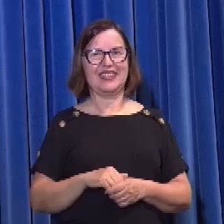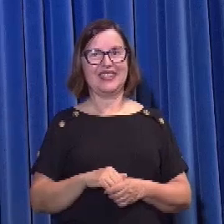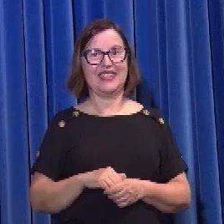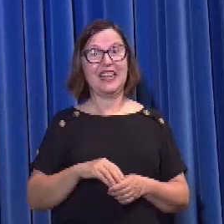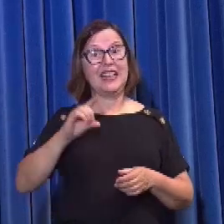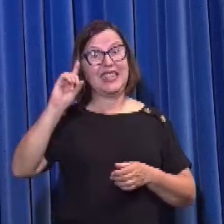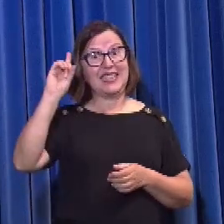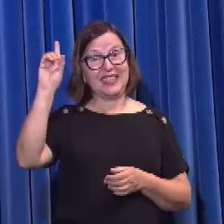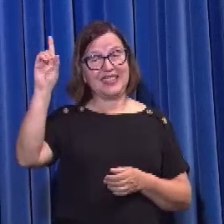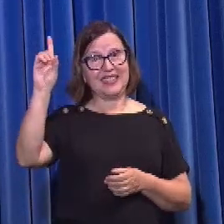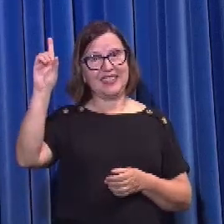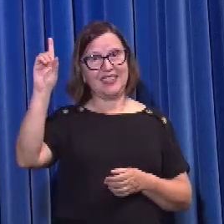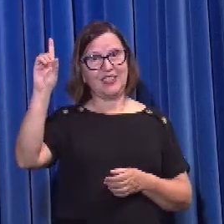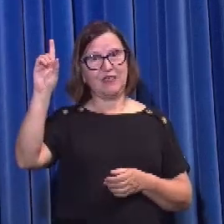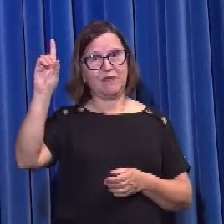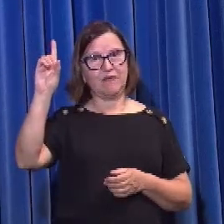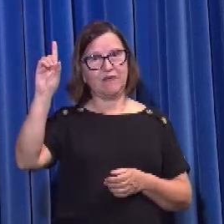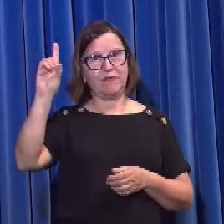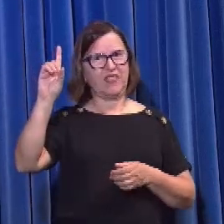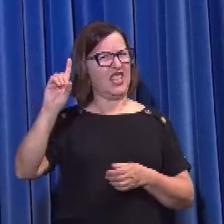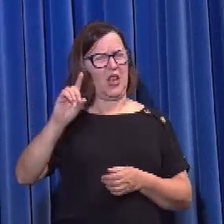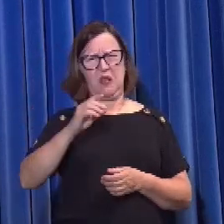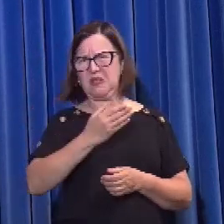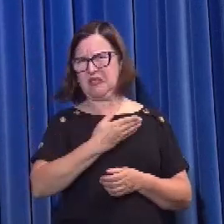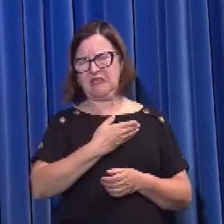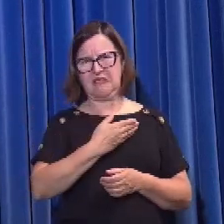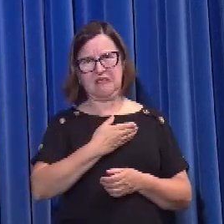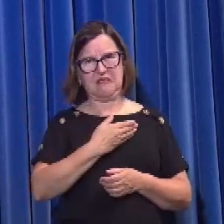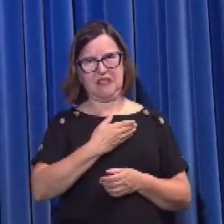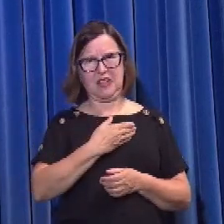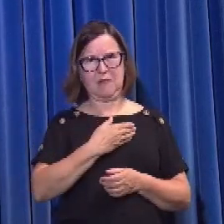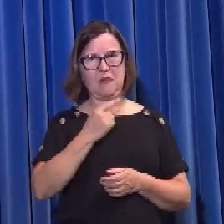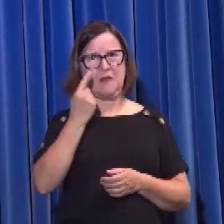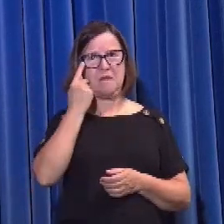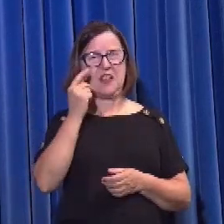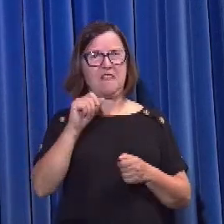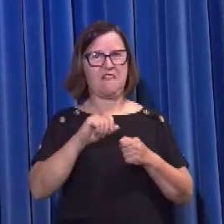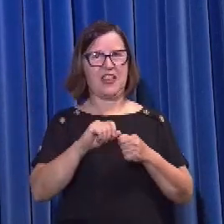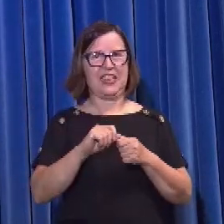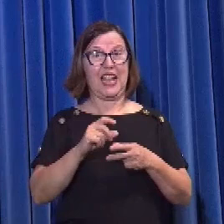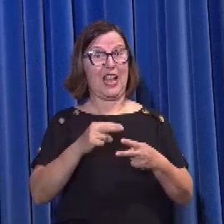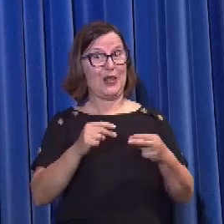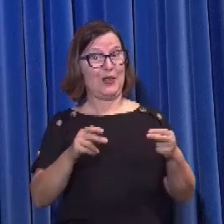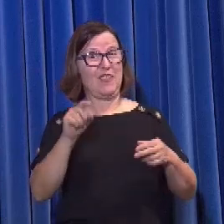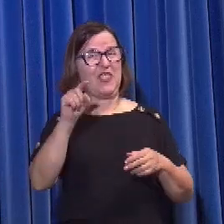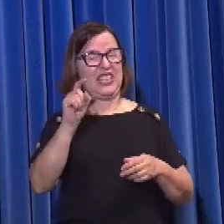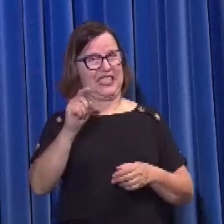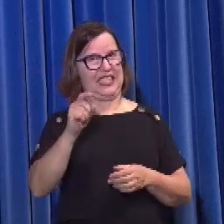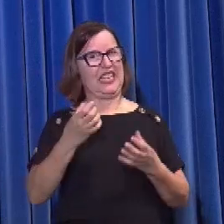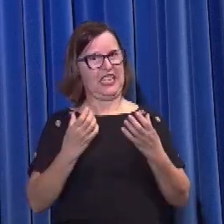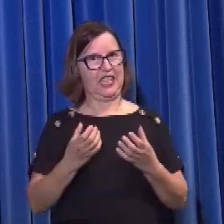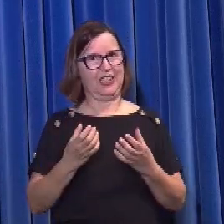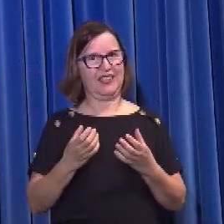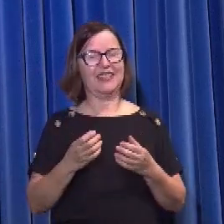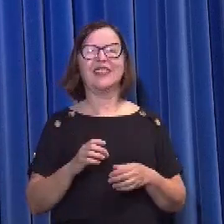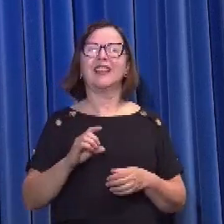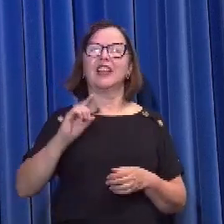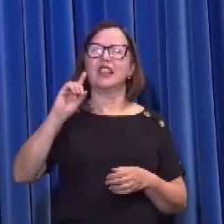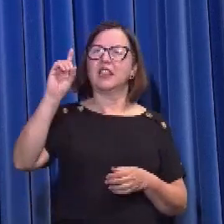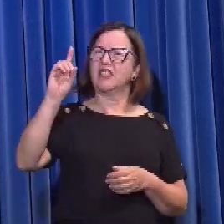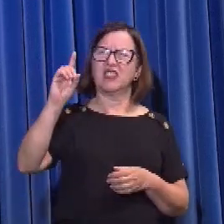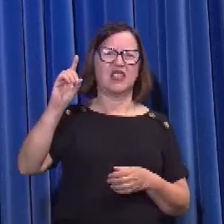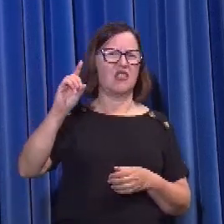Deus não é o seu amigo para fazer aquilo que você quer. Deus também não é